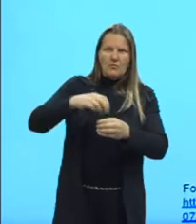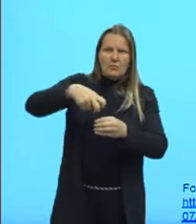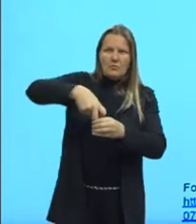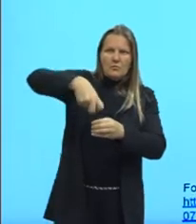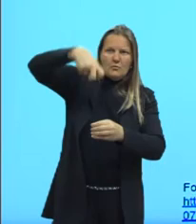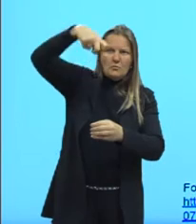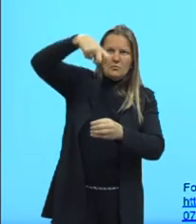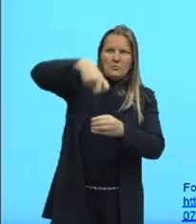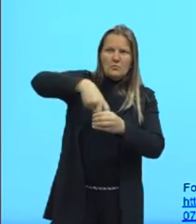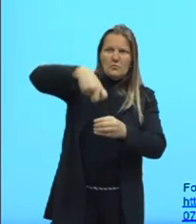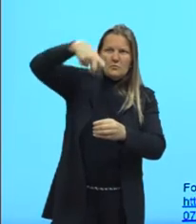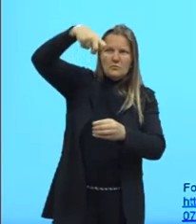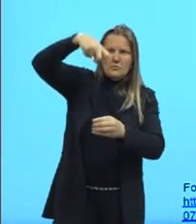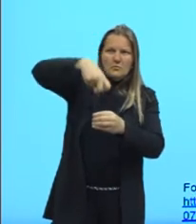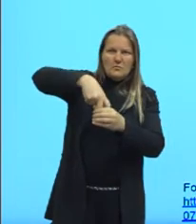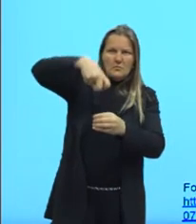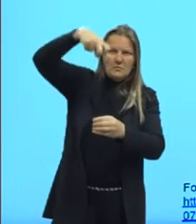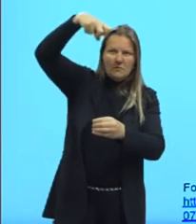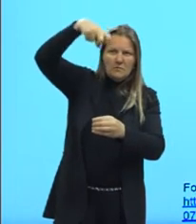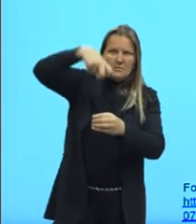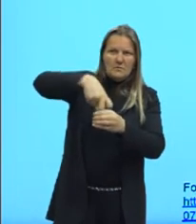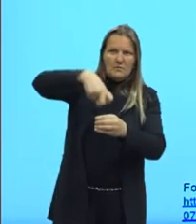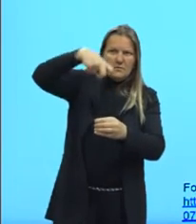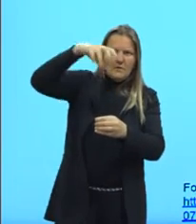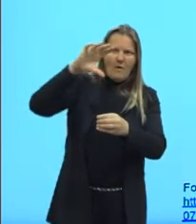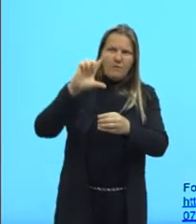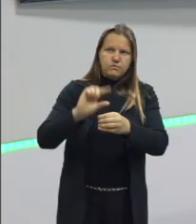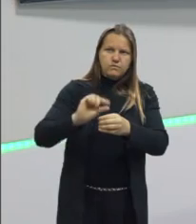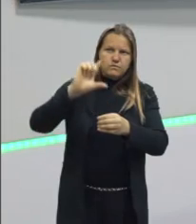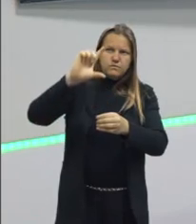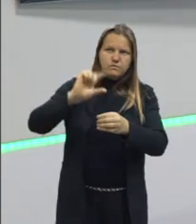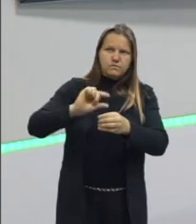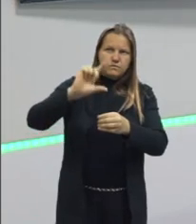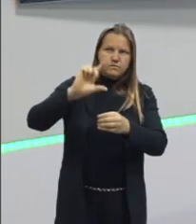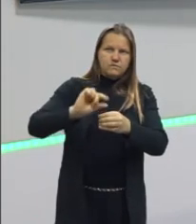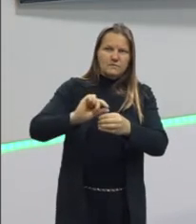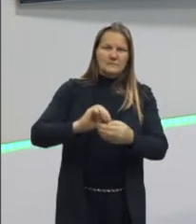que dessa vez ela tá então oscilando para cima e para baixo